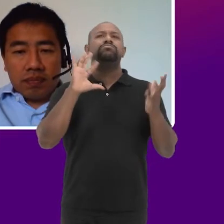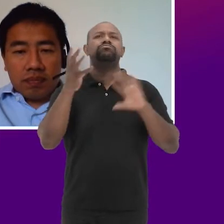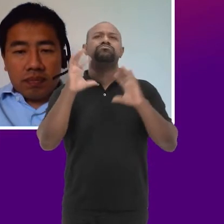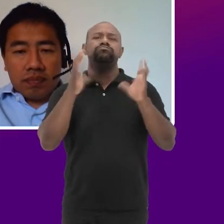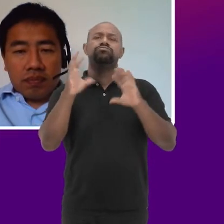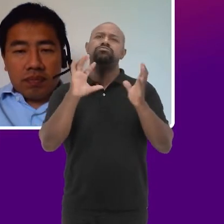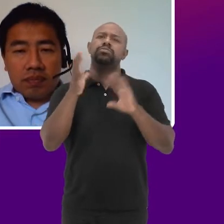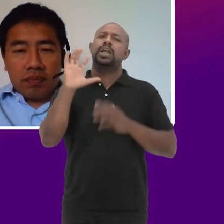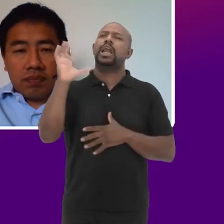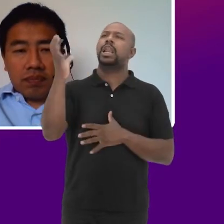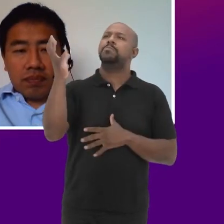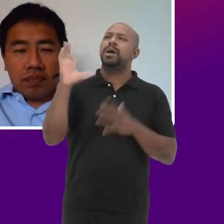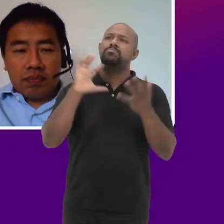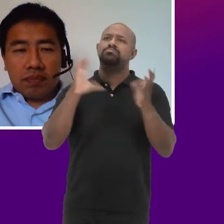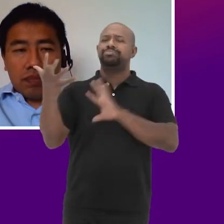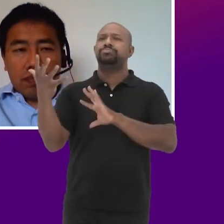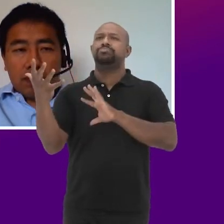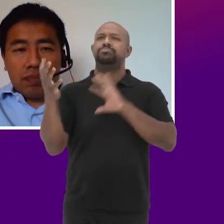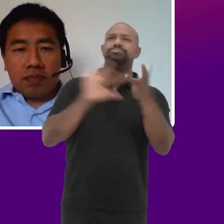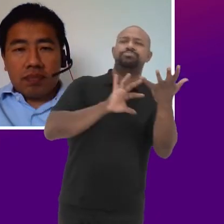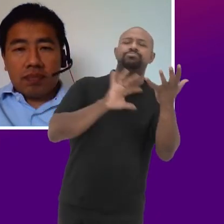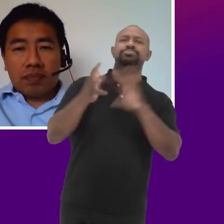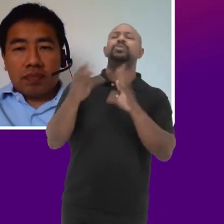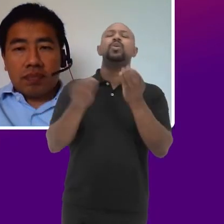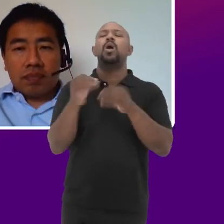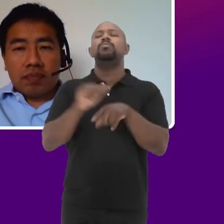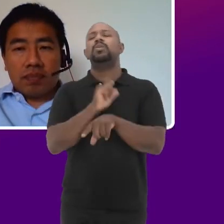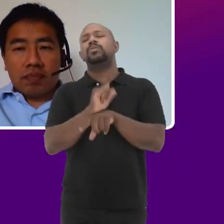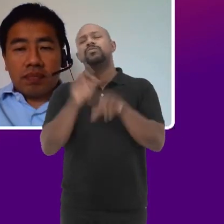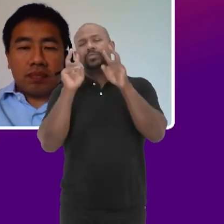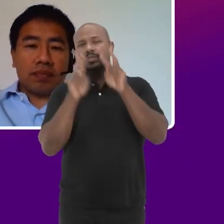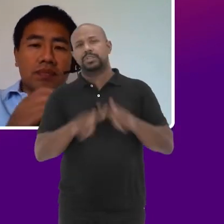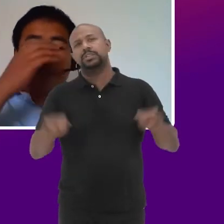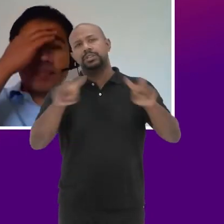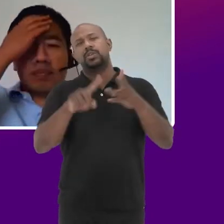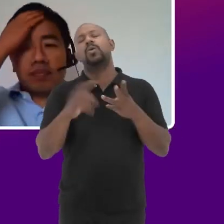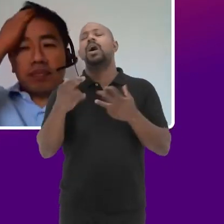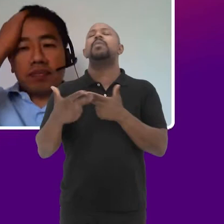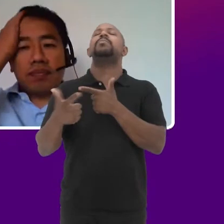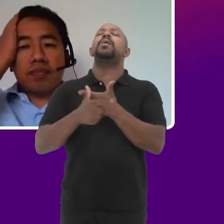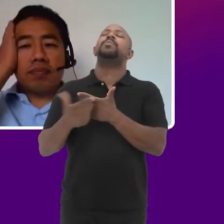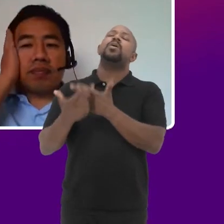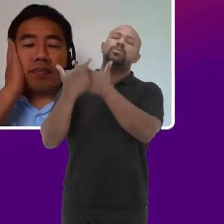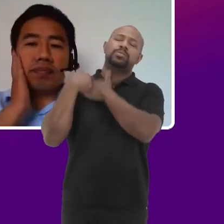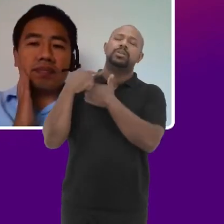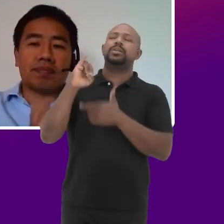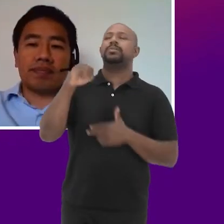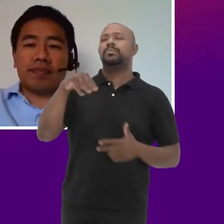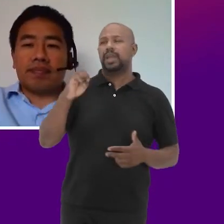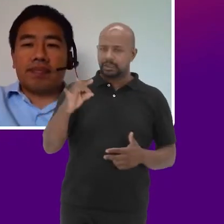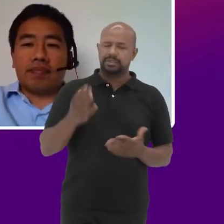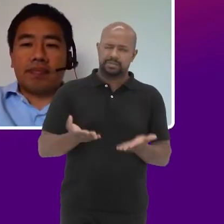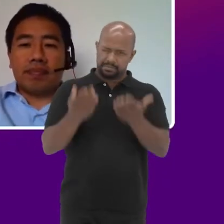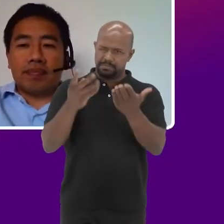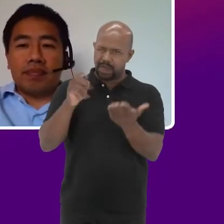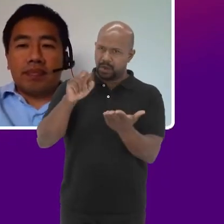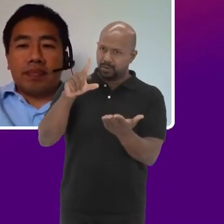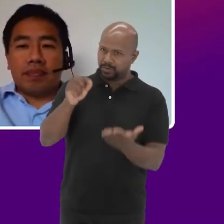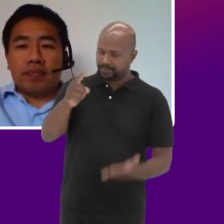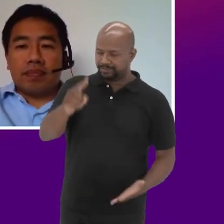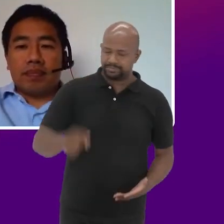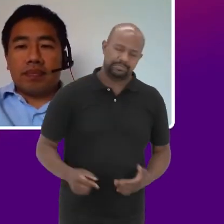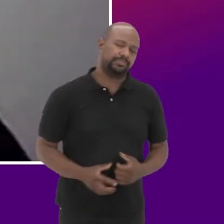climáticas, né? Como você traz essa visão estratégica? Qual tem sido o papel aí do IMET? A palavra é contigo agora,